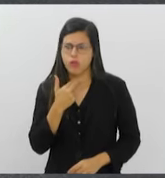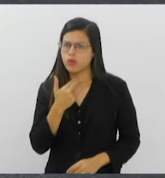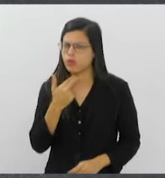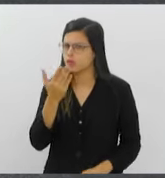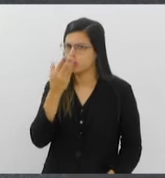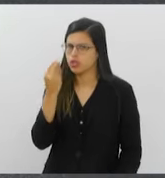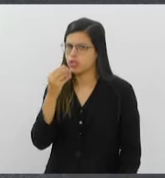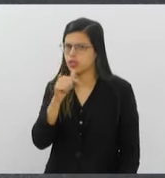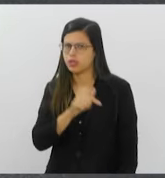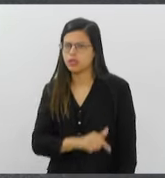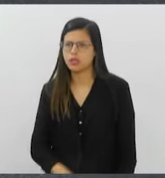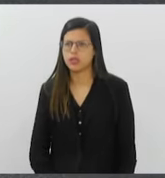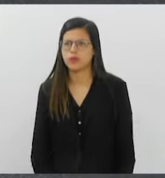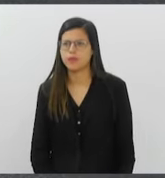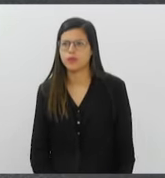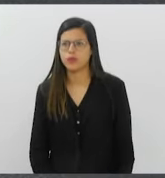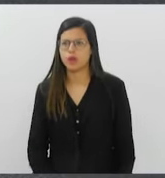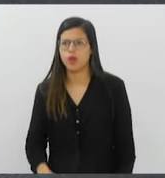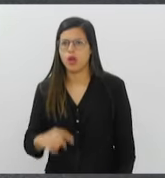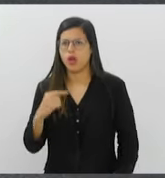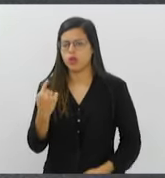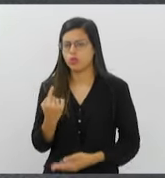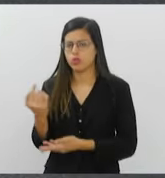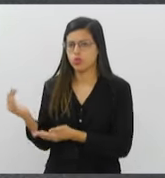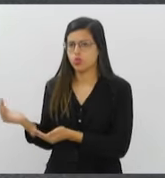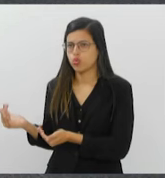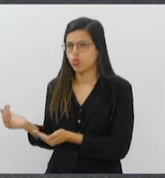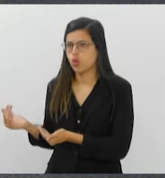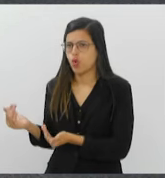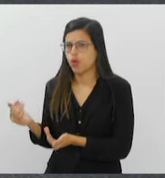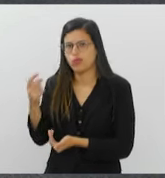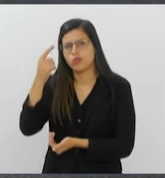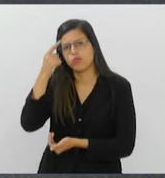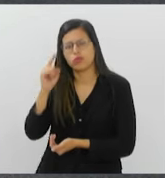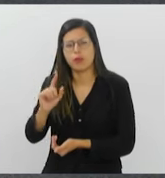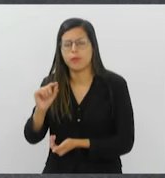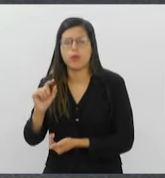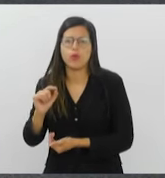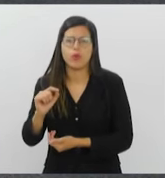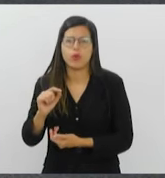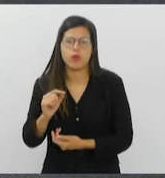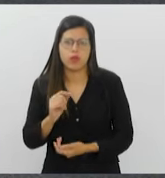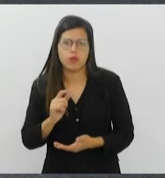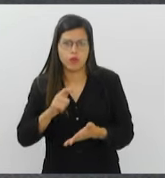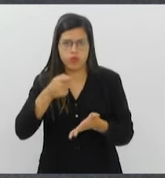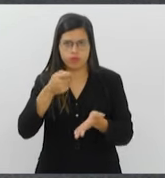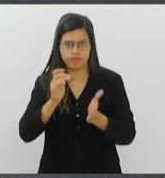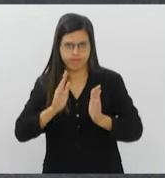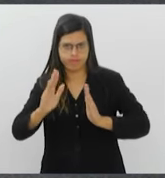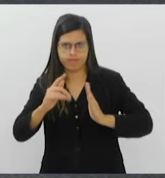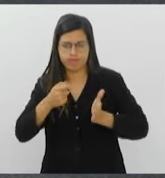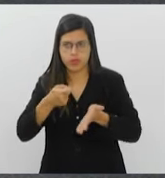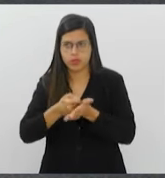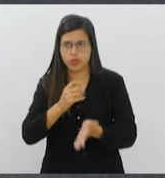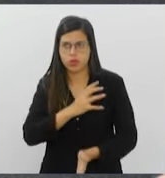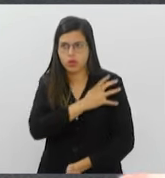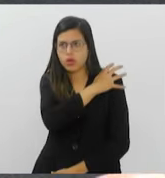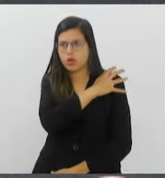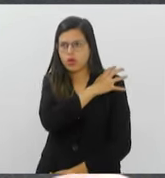nossa juventude não tem noção do que foi a ditadura militar, deputado Cozzolino. Não tem